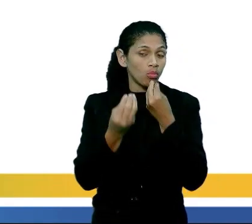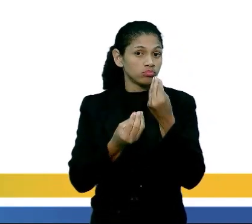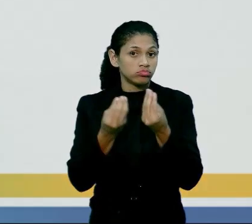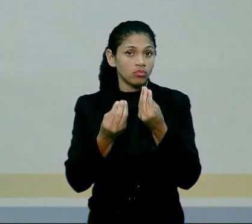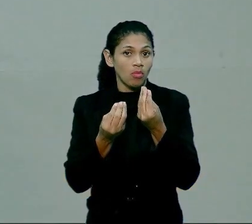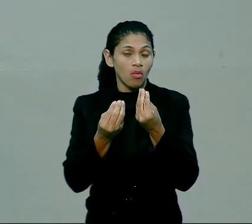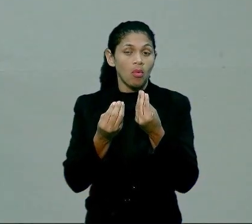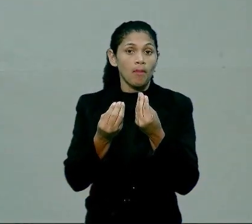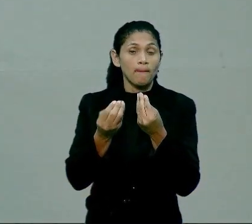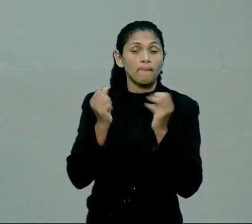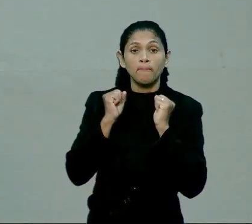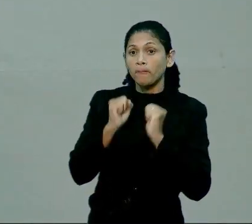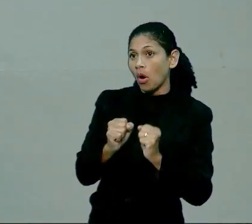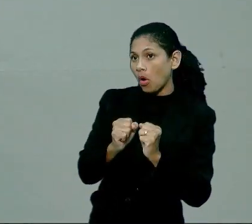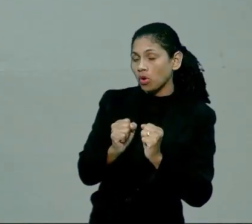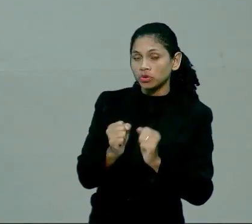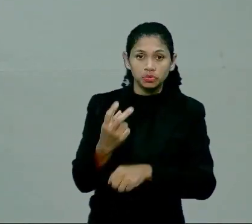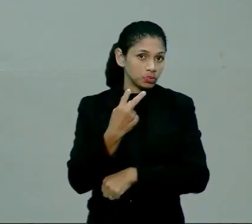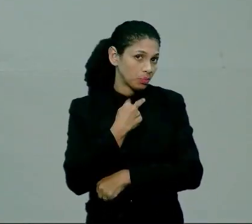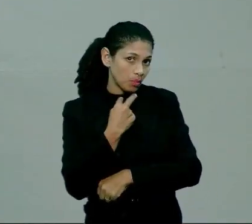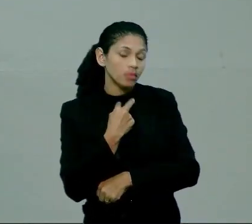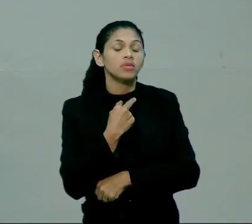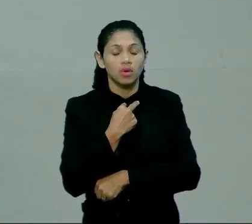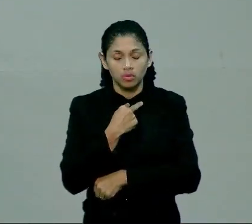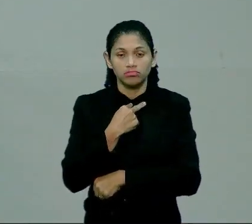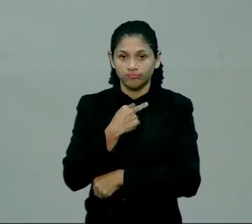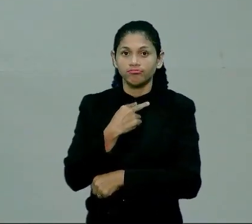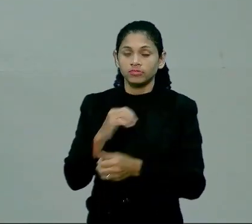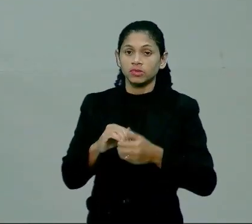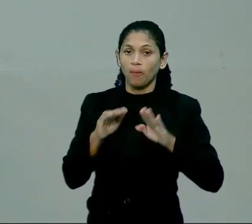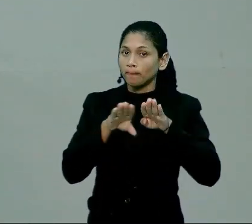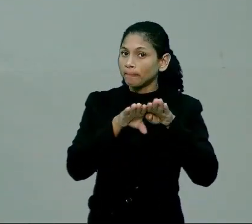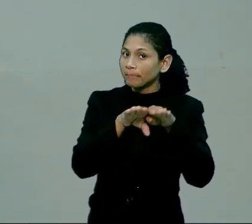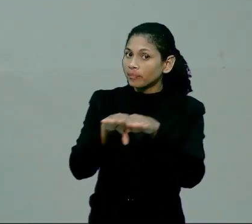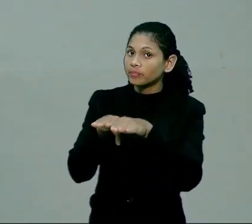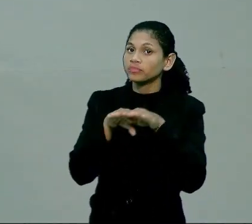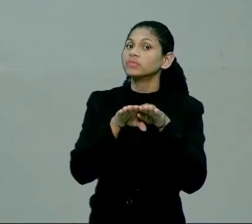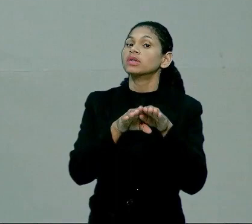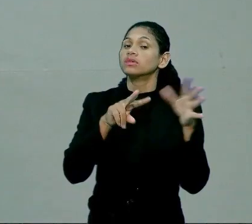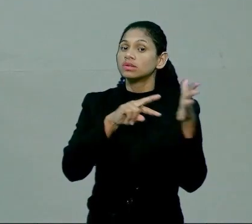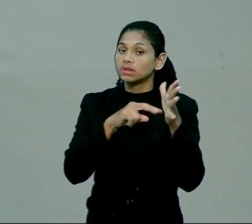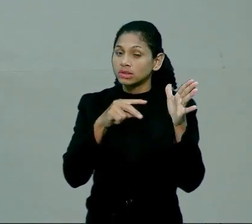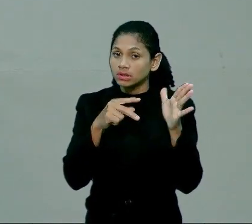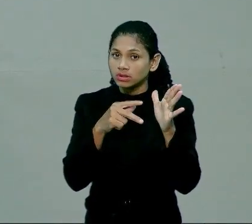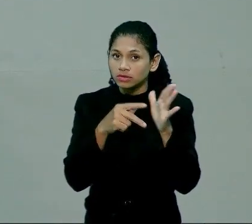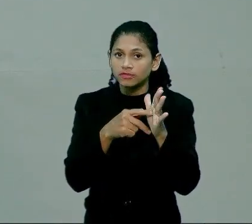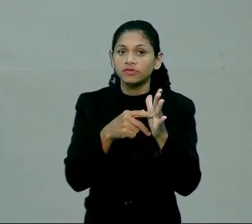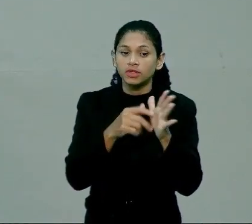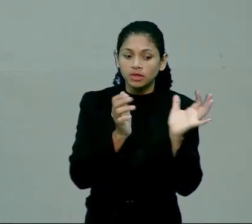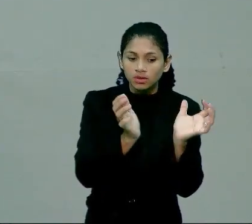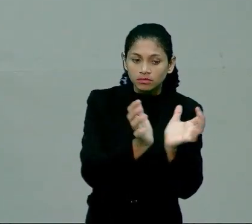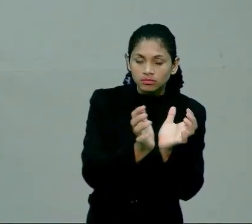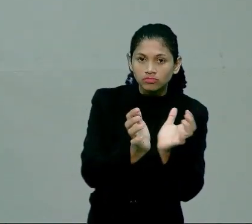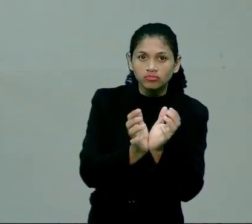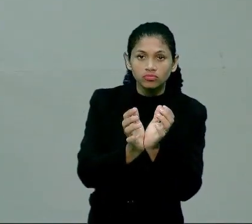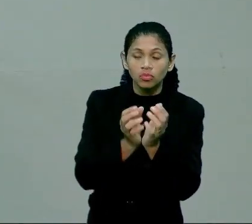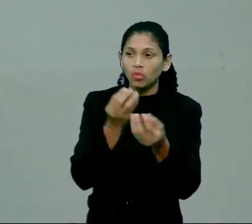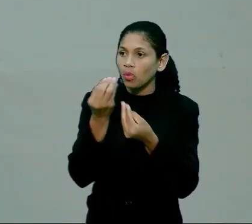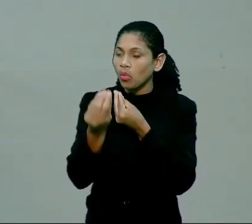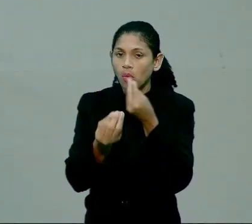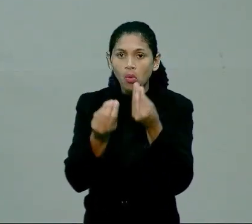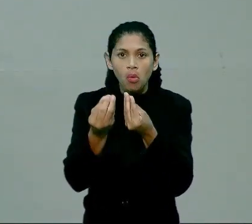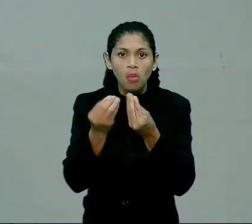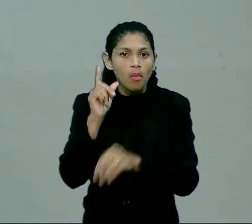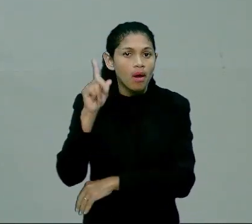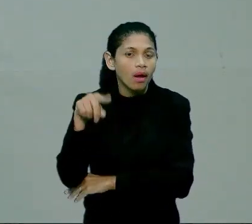corpo e a aparência das pessoas. Então, veja, o padrão é estipular aquela forma, né, aquele direcionamento de como vai ser, ou de